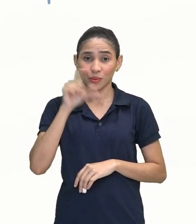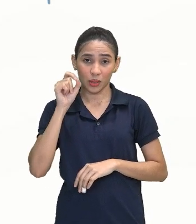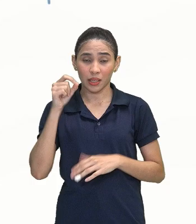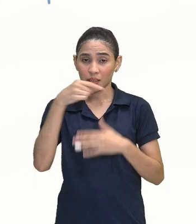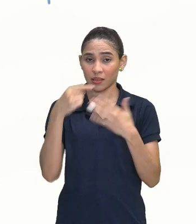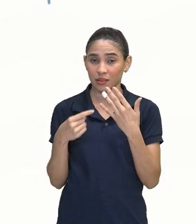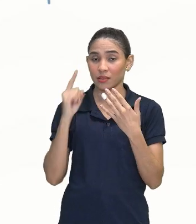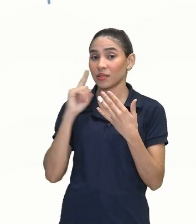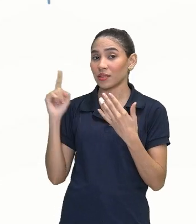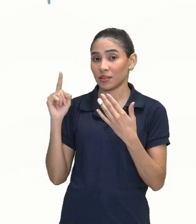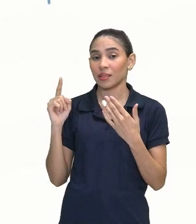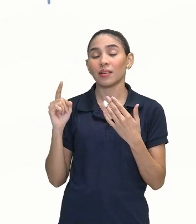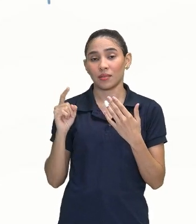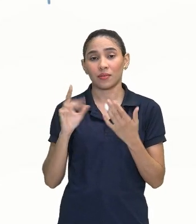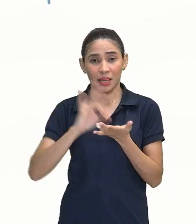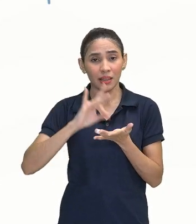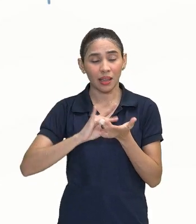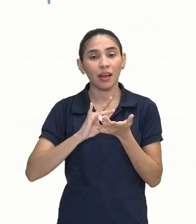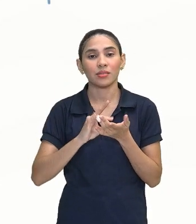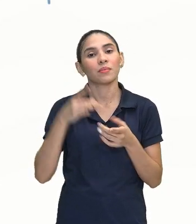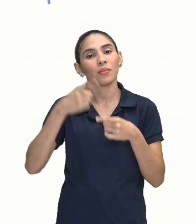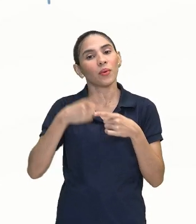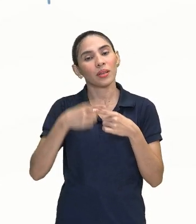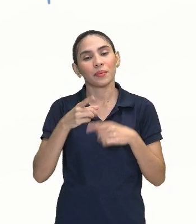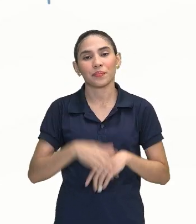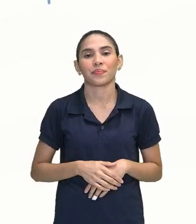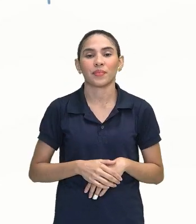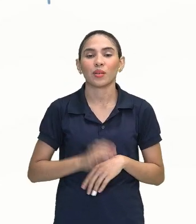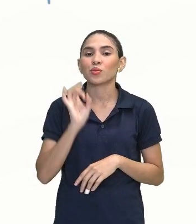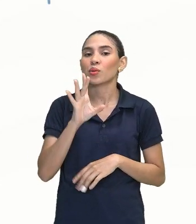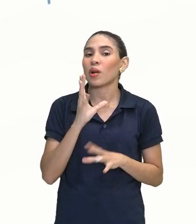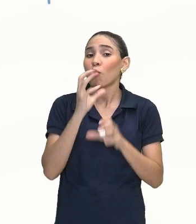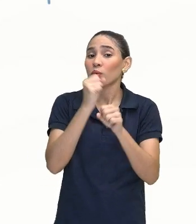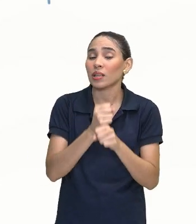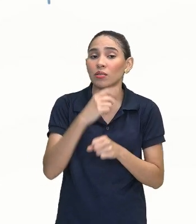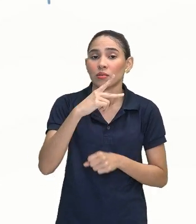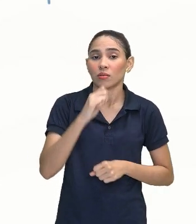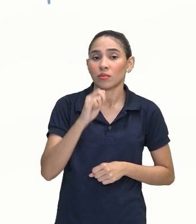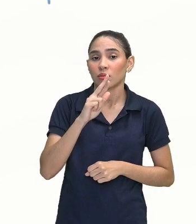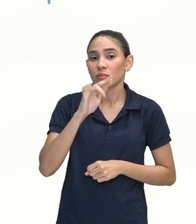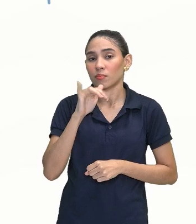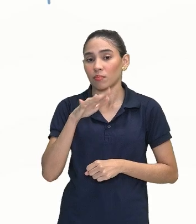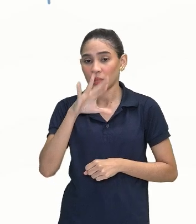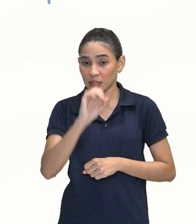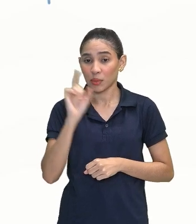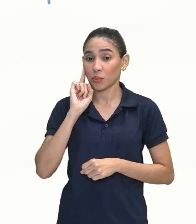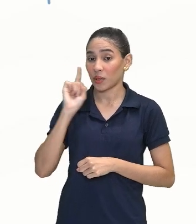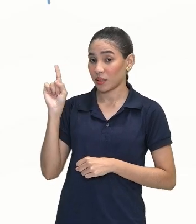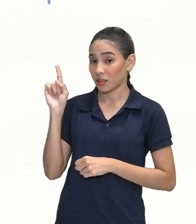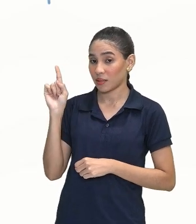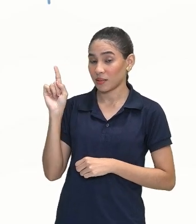aí. Lógico que não, pessoal. Por quê? Porque a gente está calculando o perímetro desse retângulo, ou